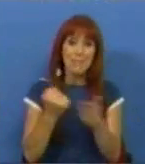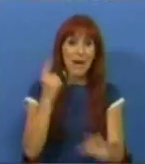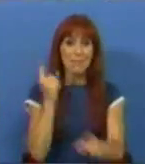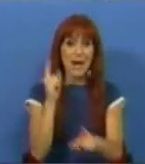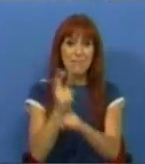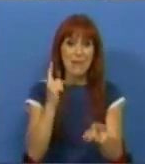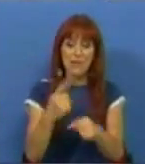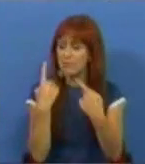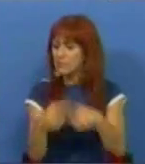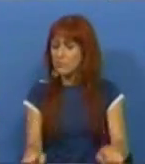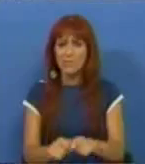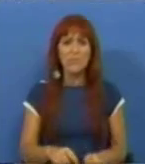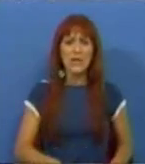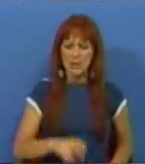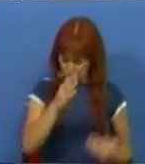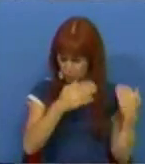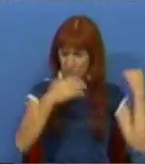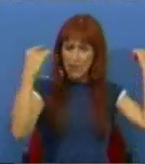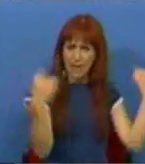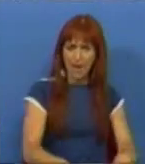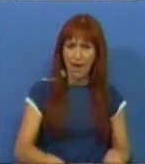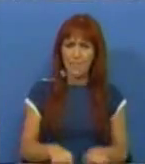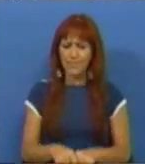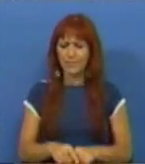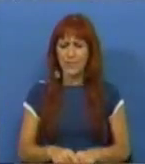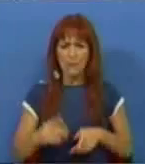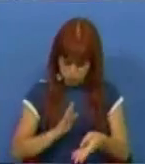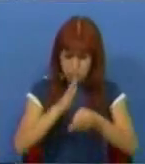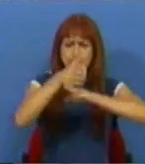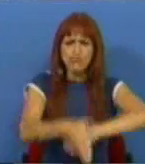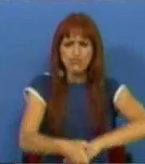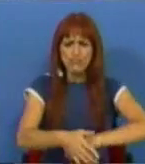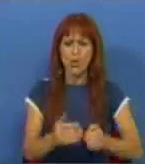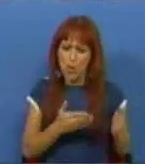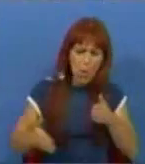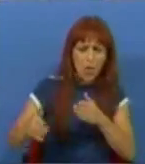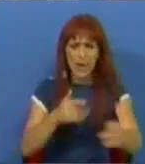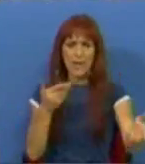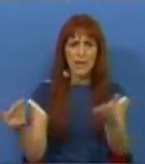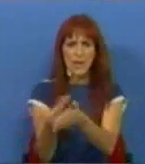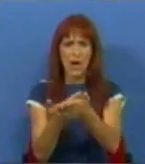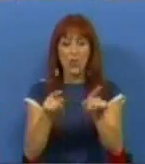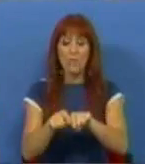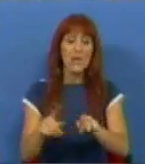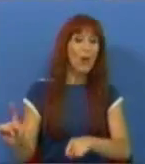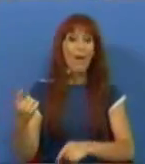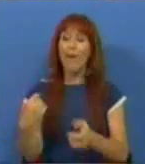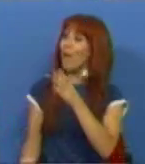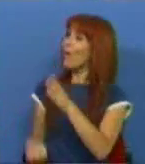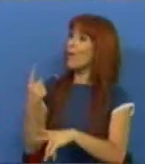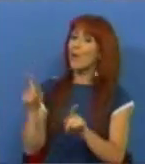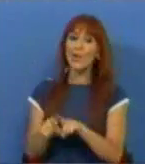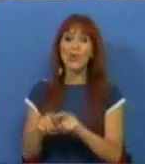mesma. É uma divergência de responsabilidade, de intervenção, de orientação da economia e não de criar